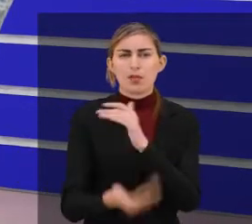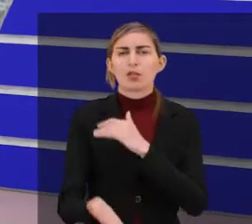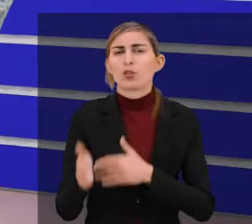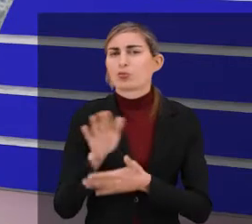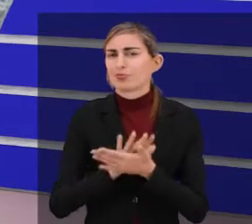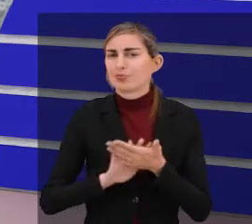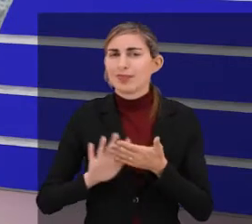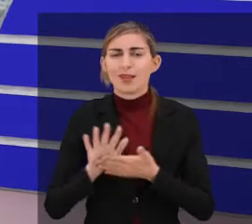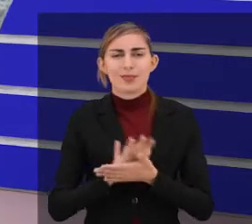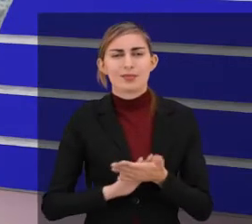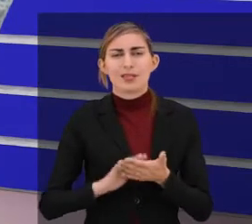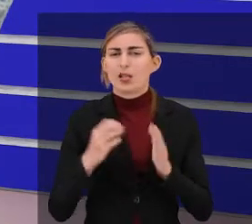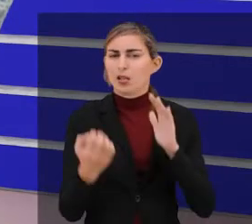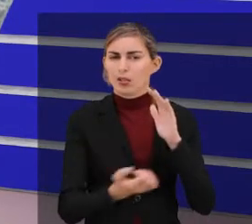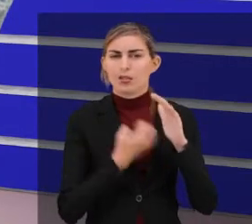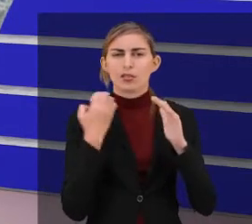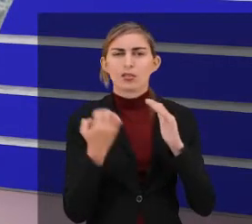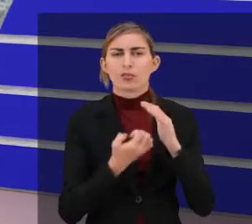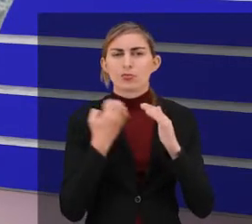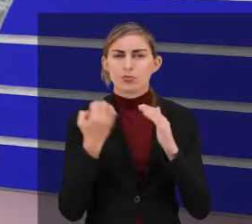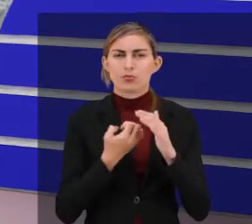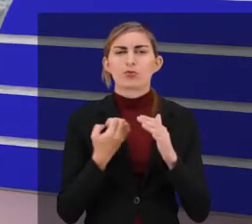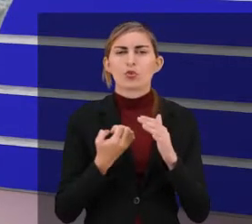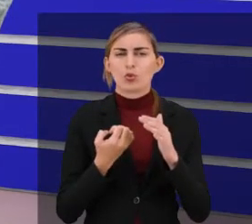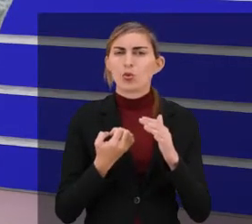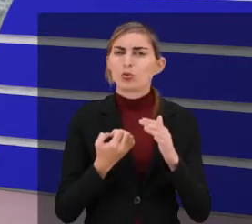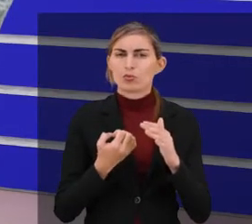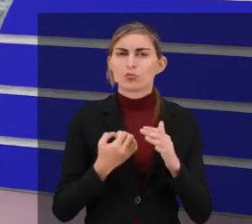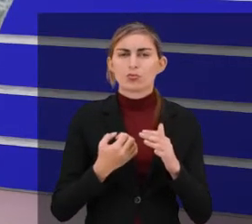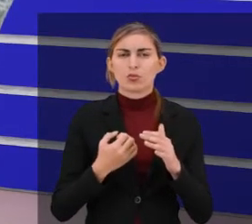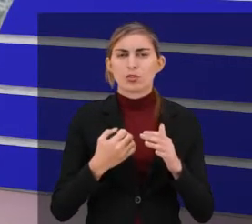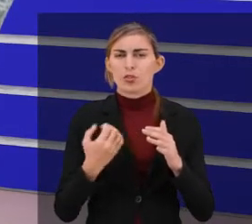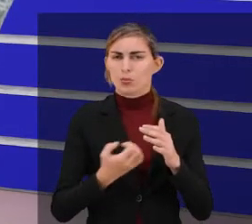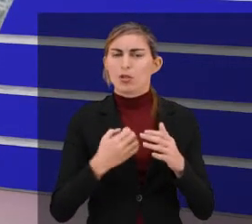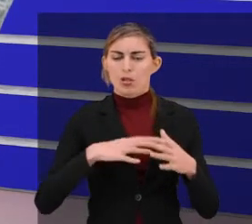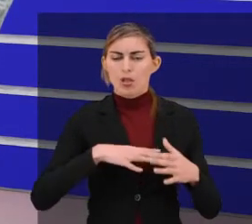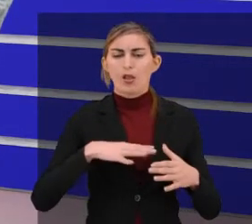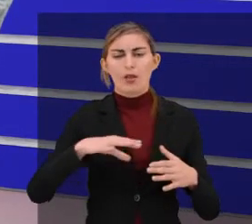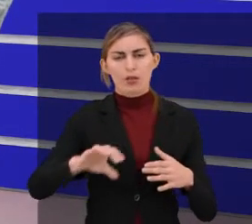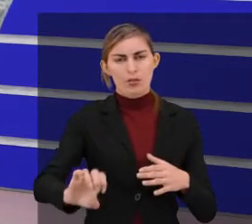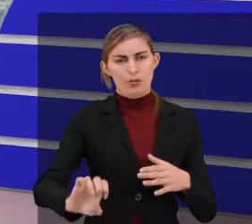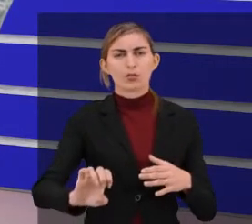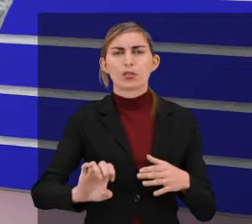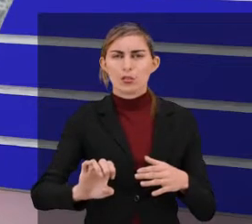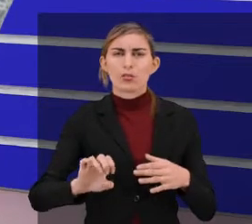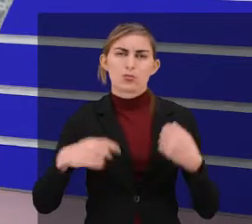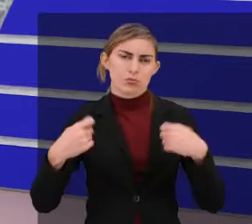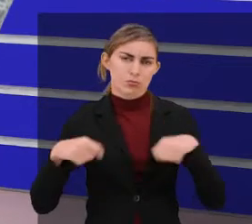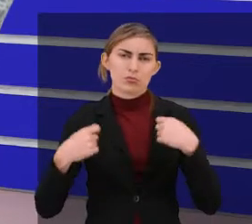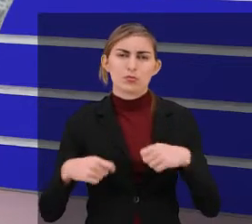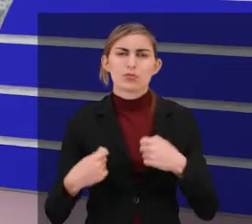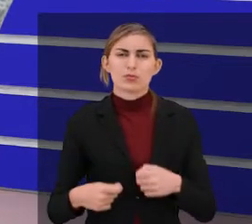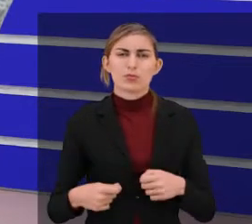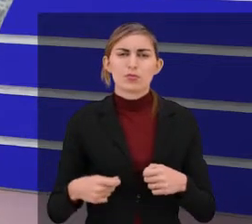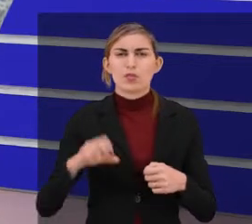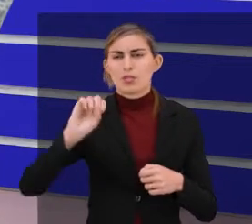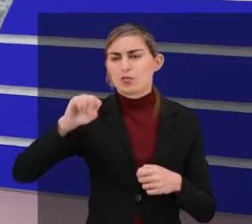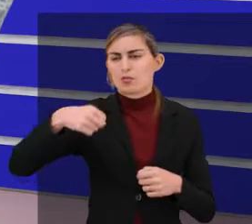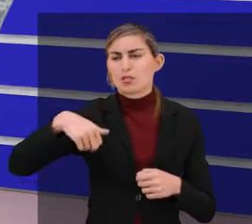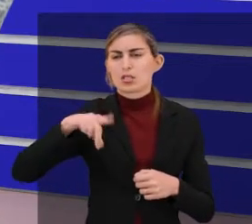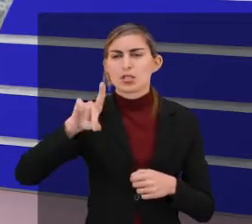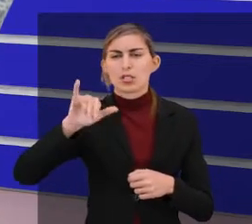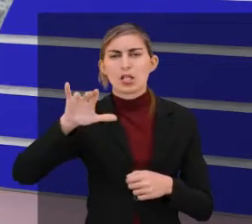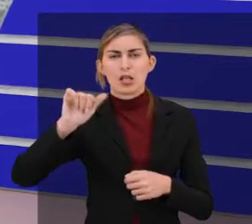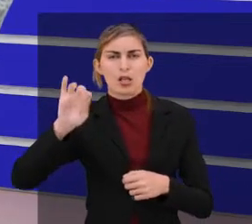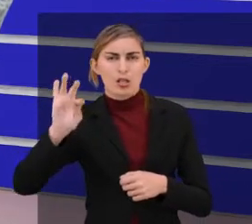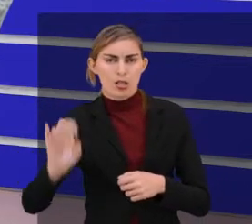perdendo. A empresa se colocou de uma forma ética, como deveria ser, o